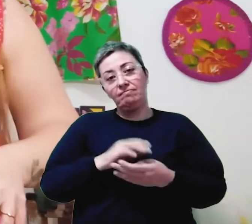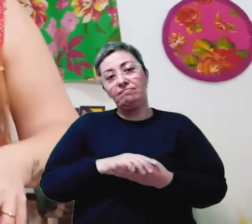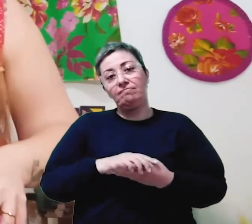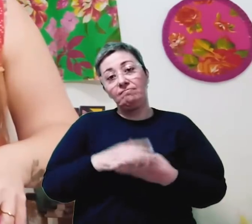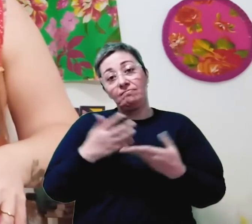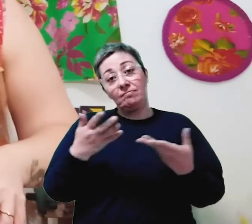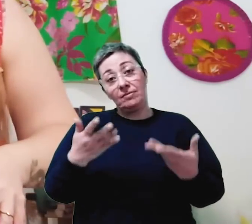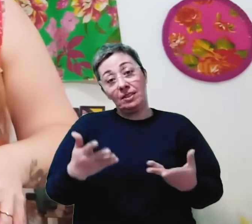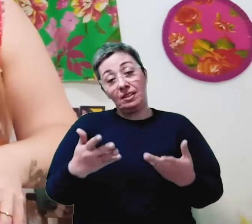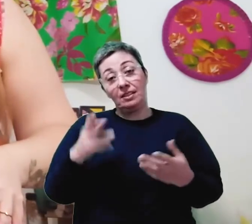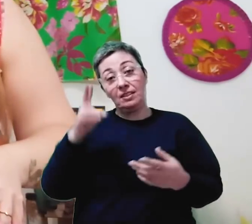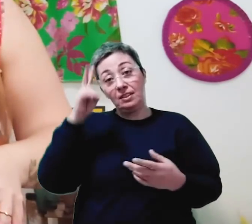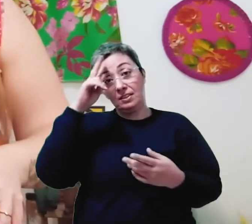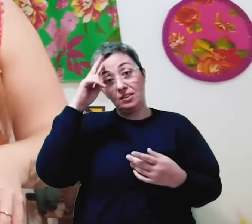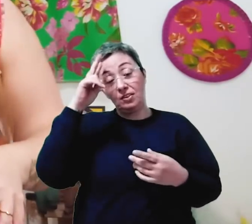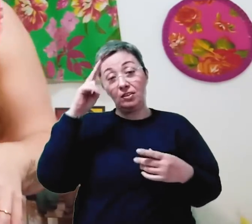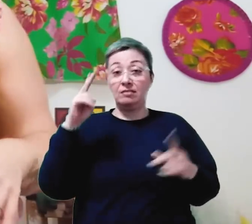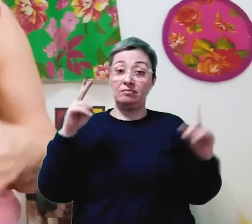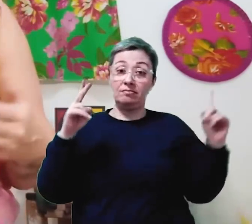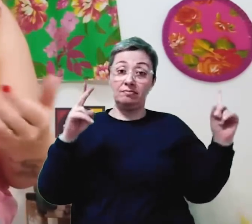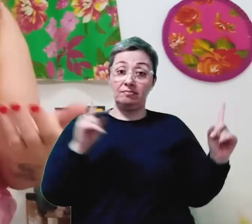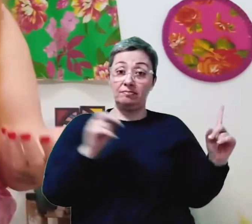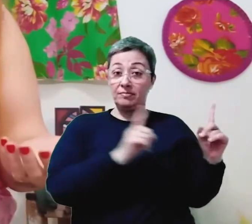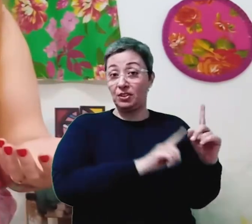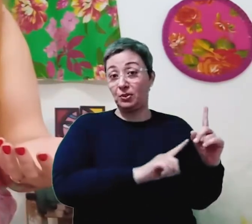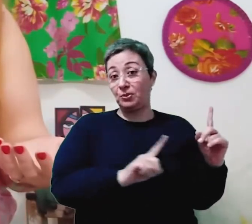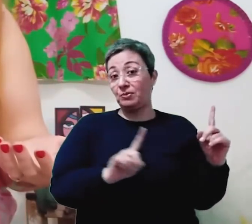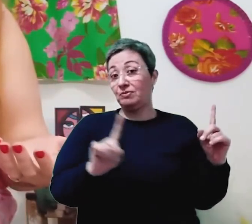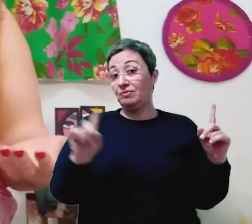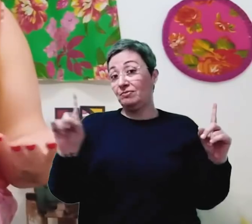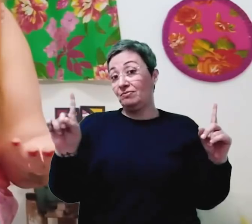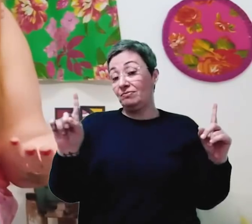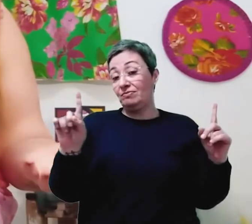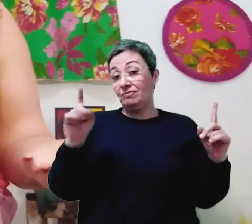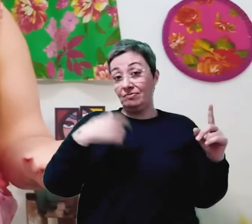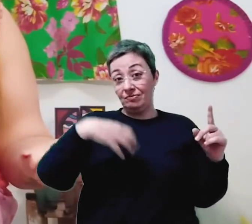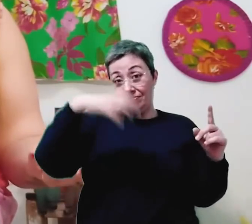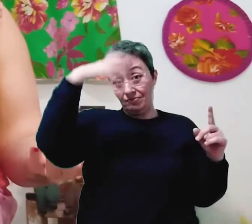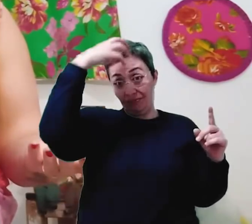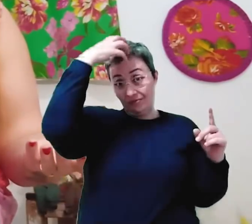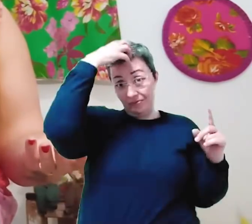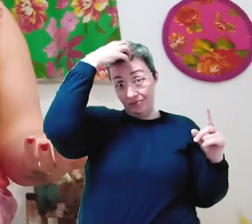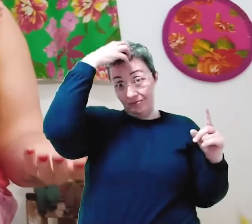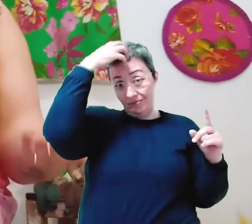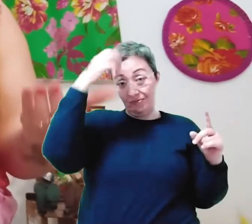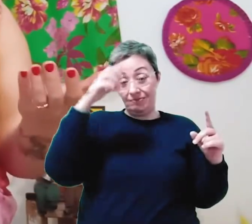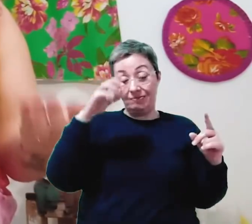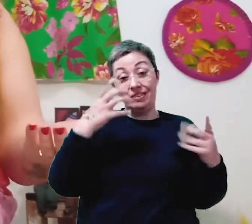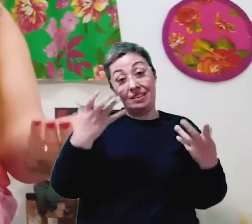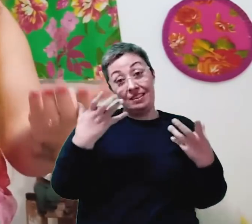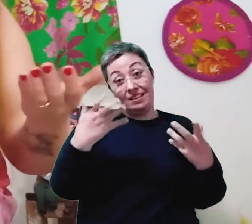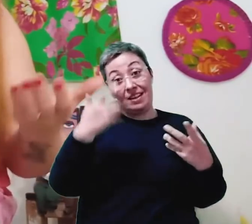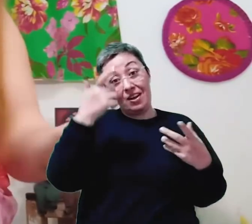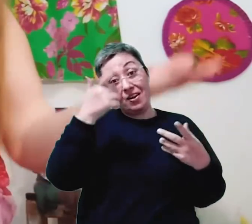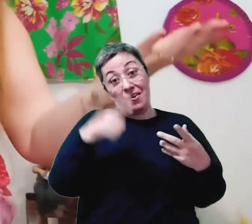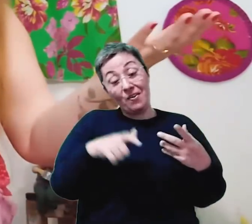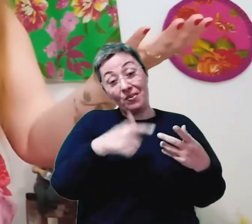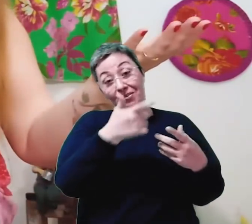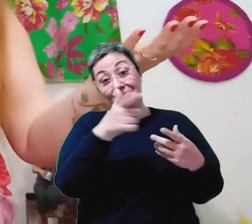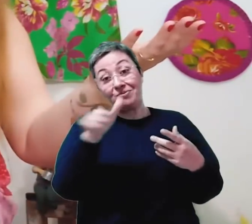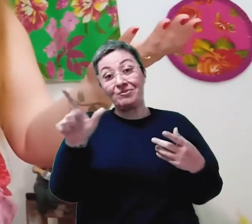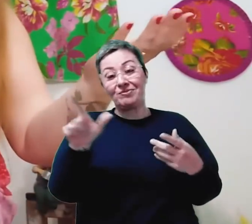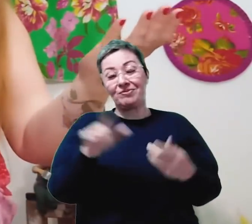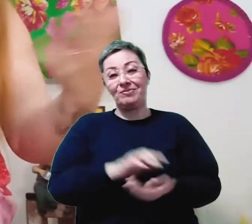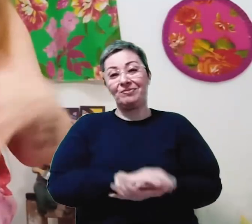E esta história entrou por uma porta e saiu pela outra. O rei, meu senhor, que conte